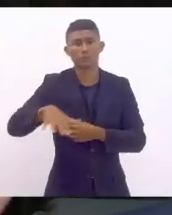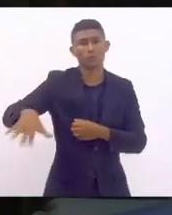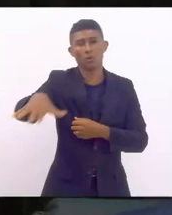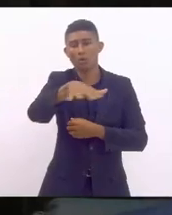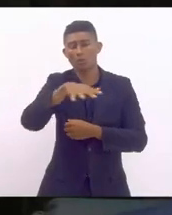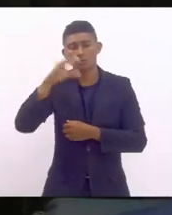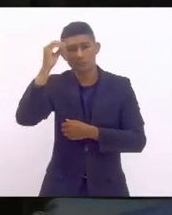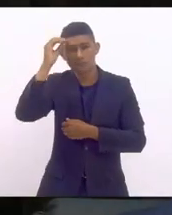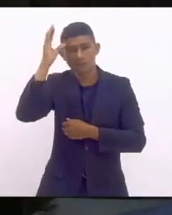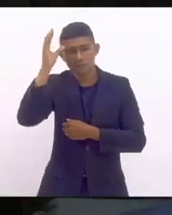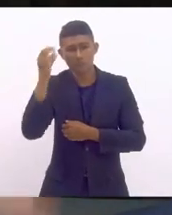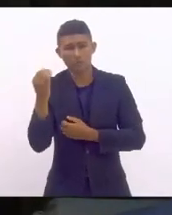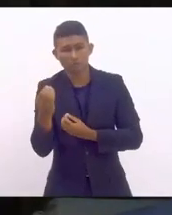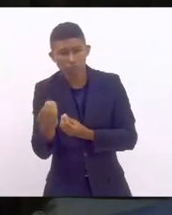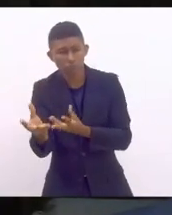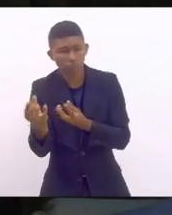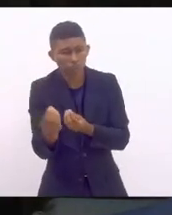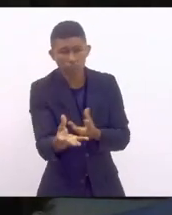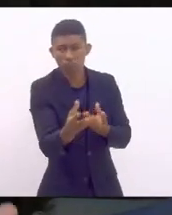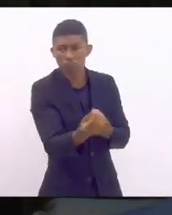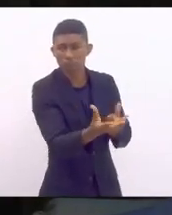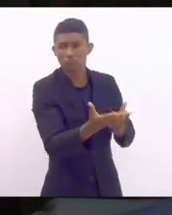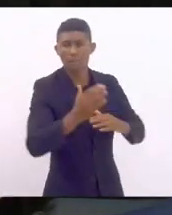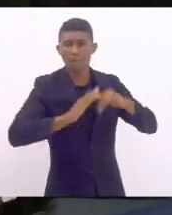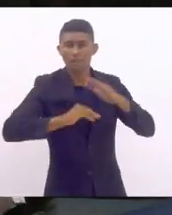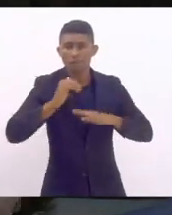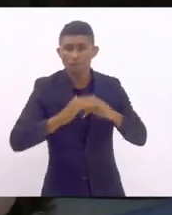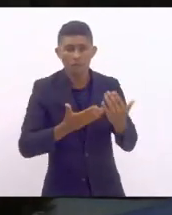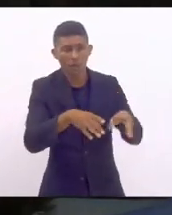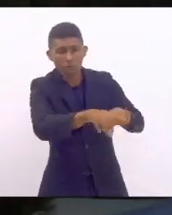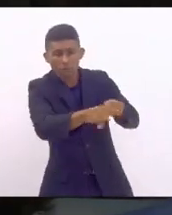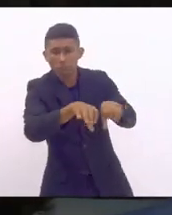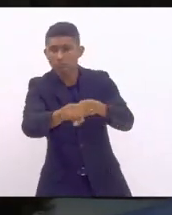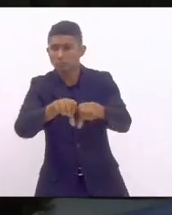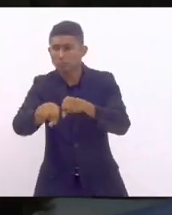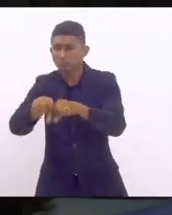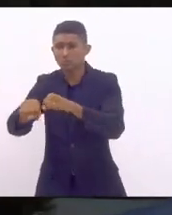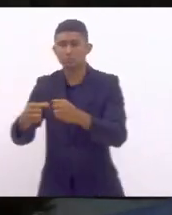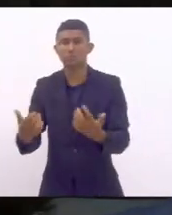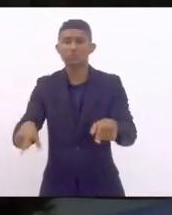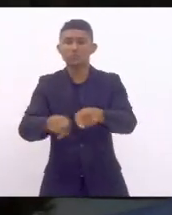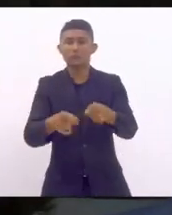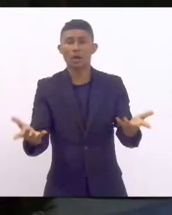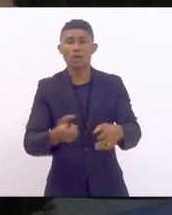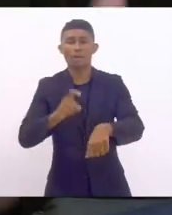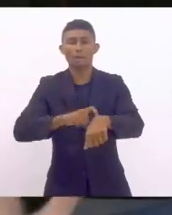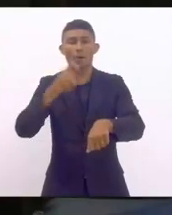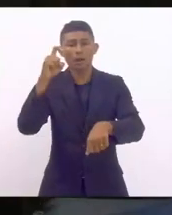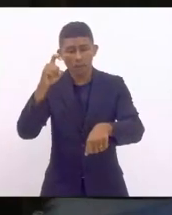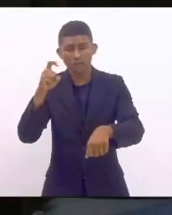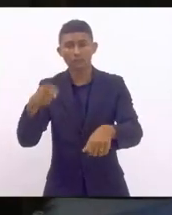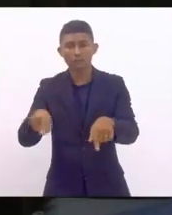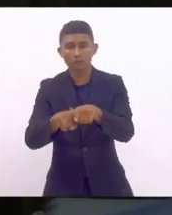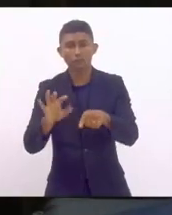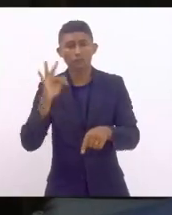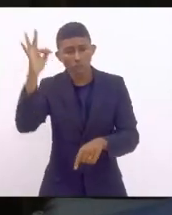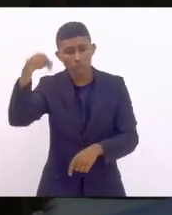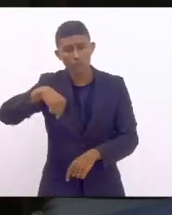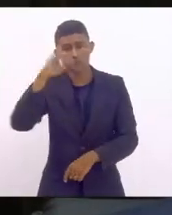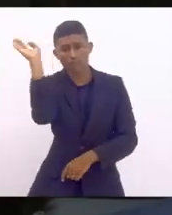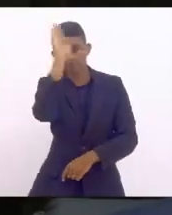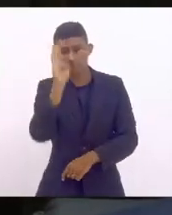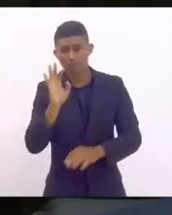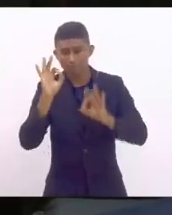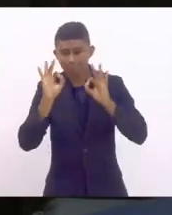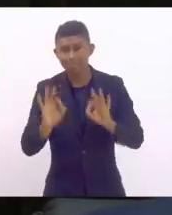conhecimento gerar novos profissionais fazer com que esse momento presente futuro existam no Brasil